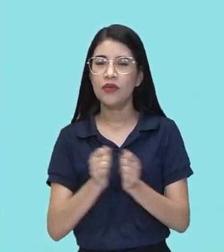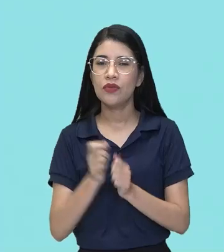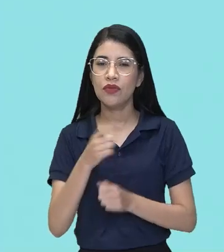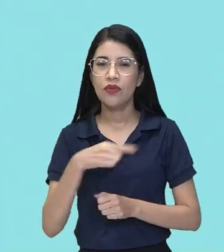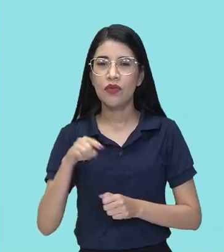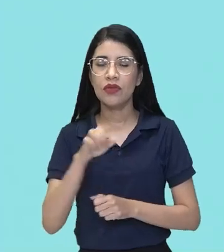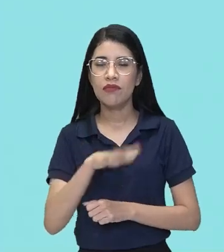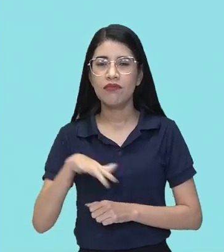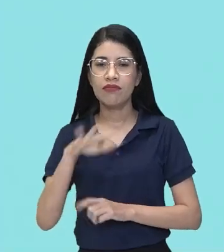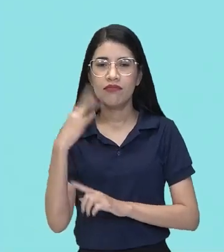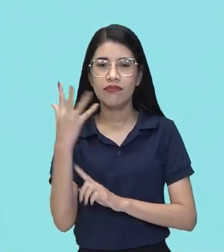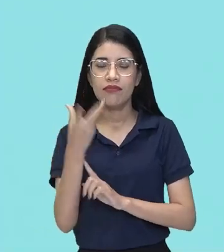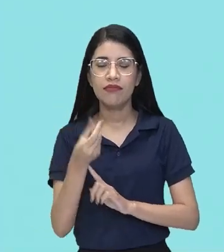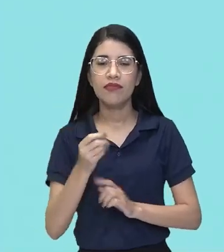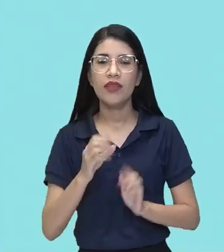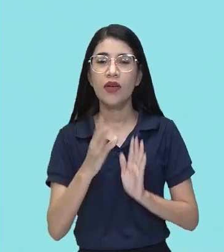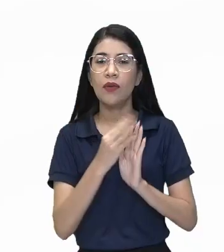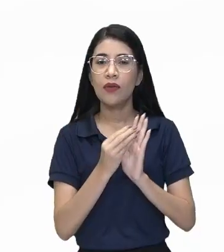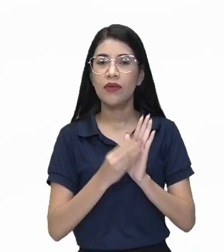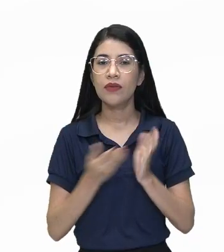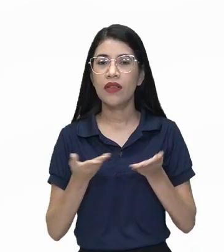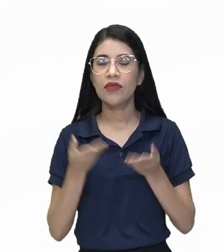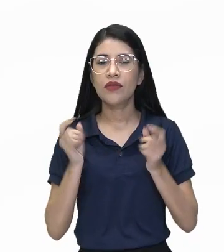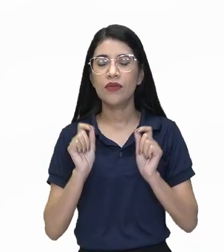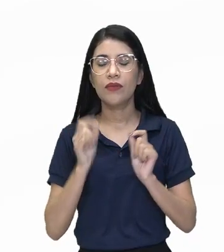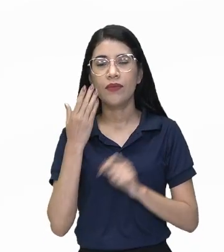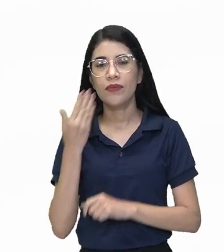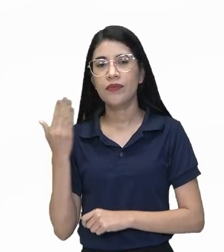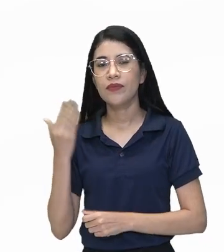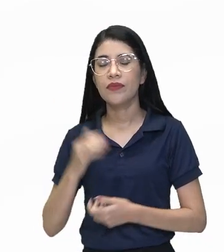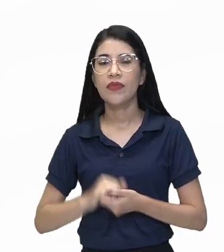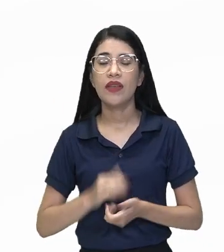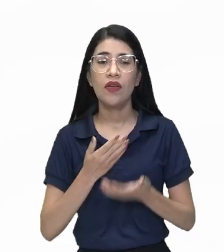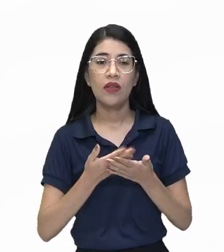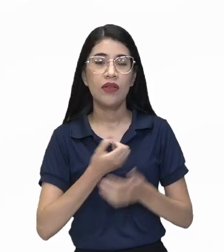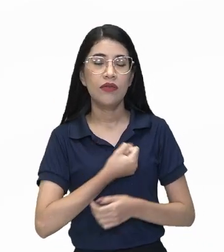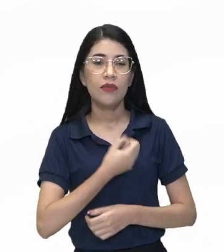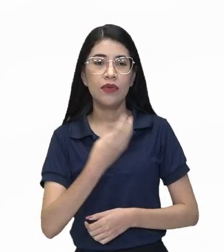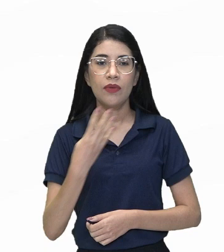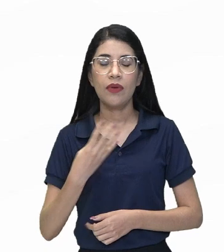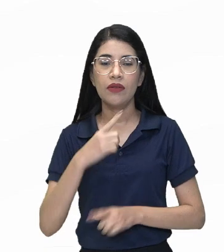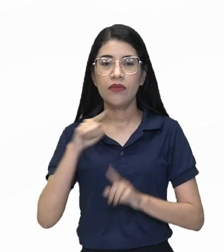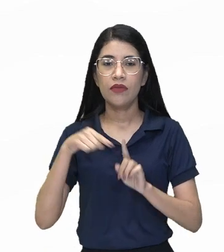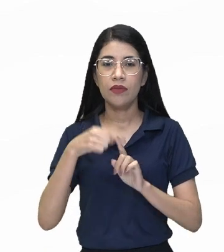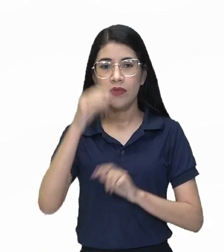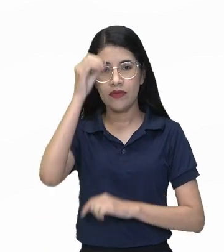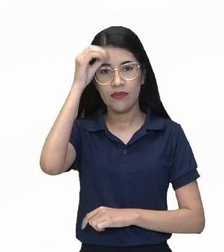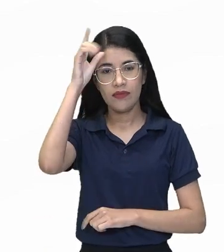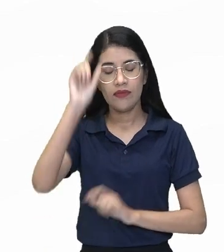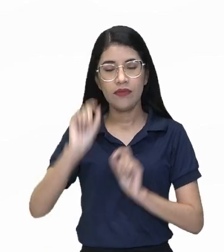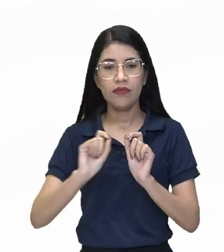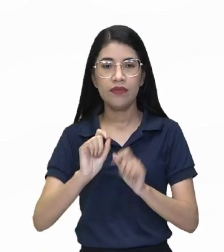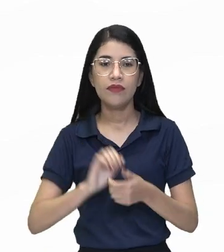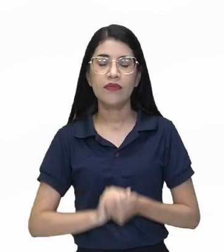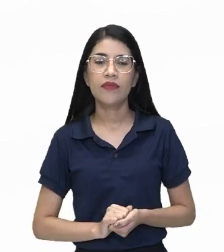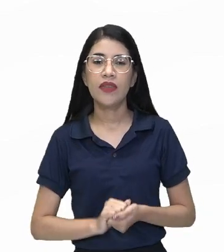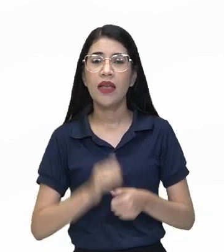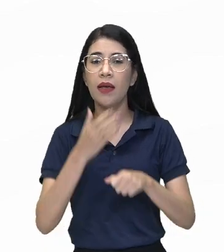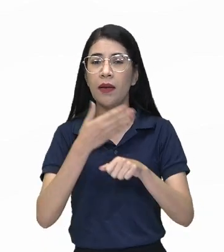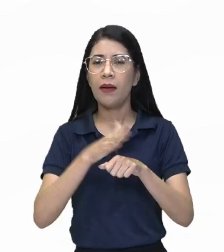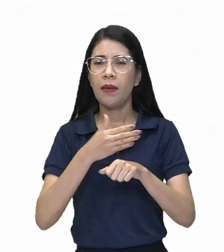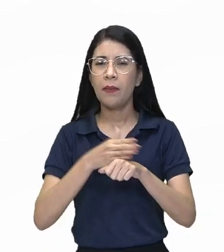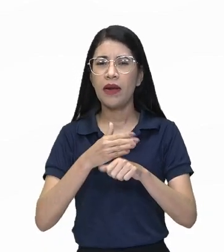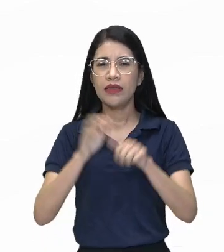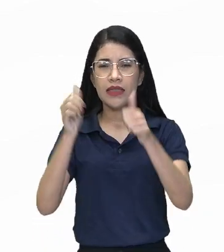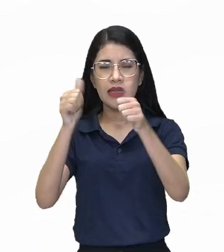pelo mundo das artes. Vamos ver o conteúdo da nossa aula? Esta é a nossa aula de número 4, nosso objeto de conhecimento, práticas